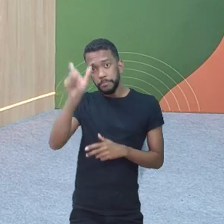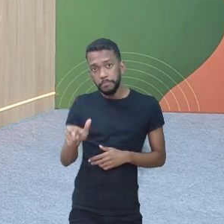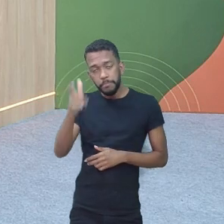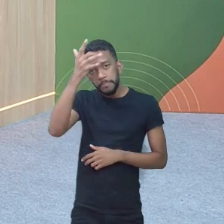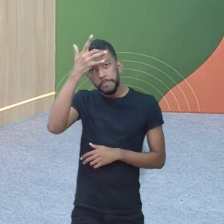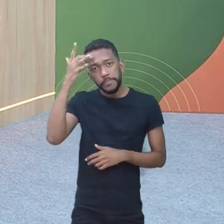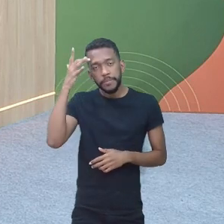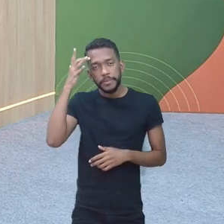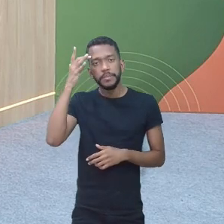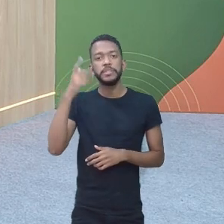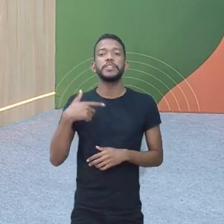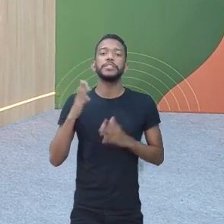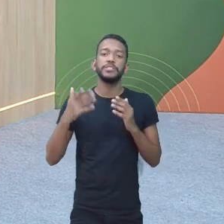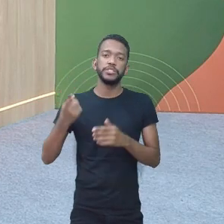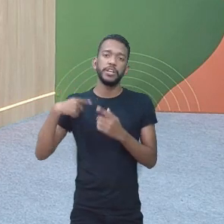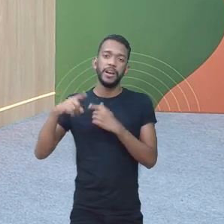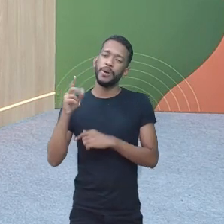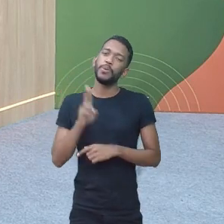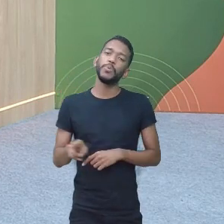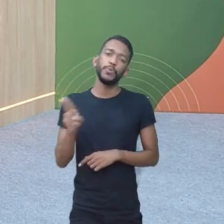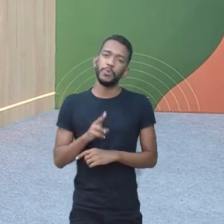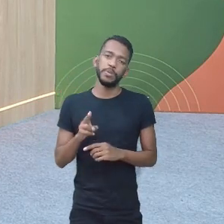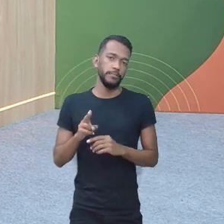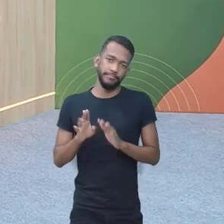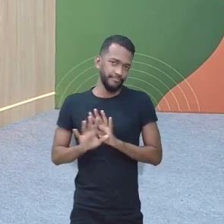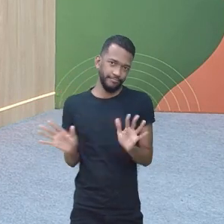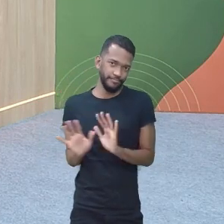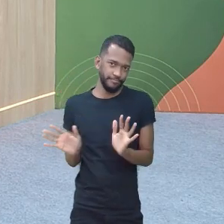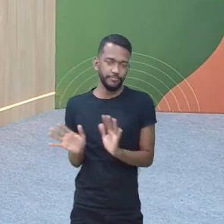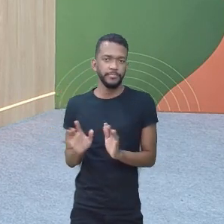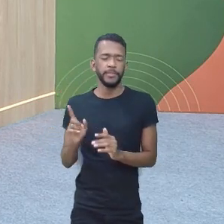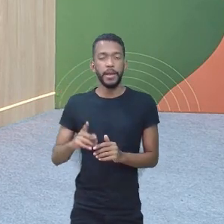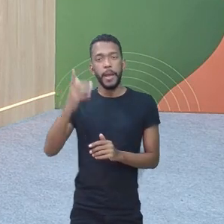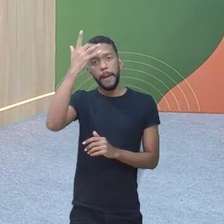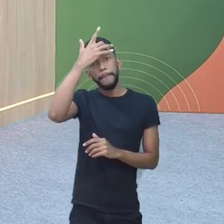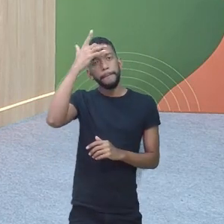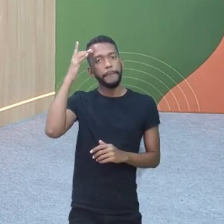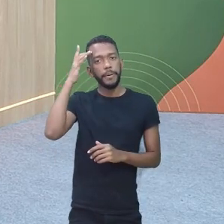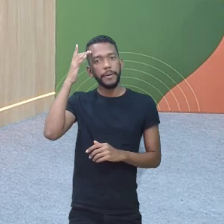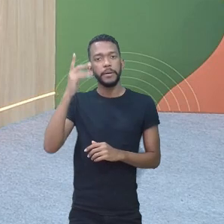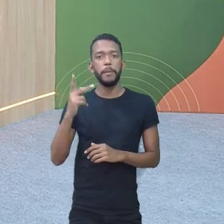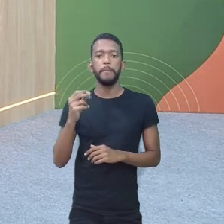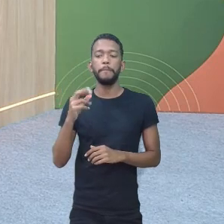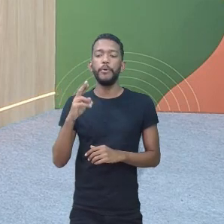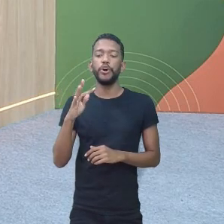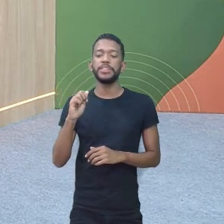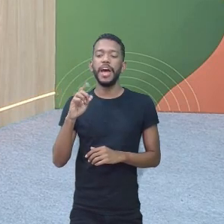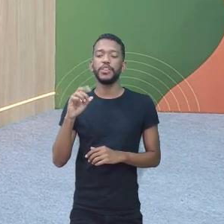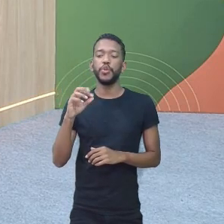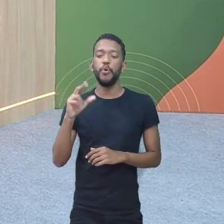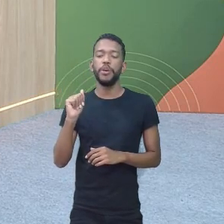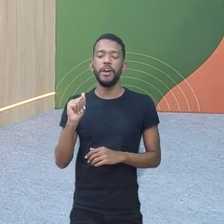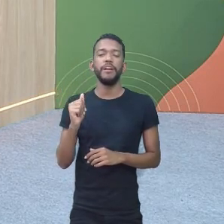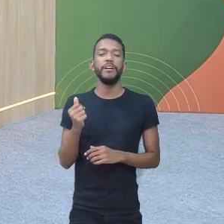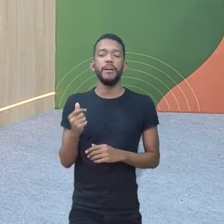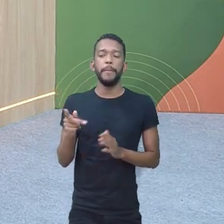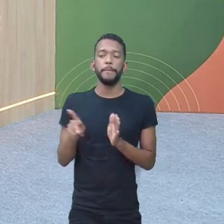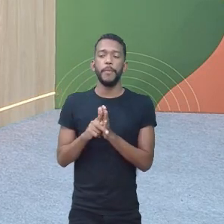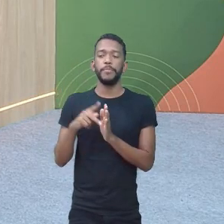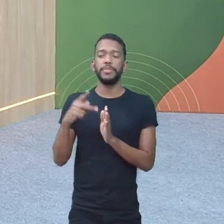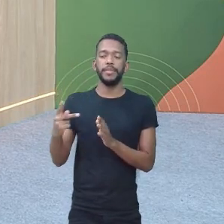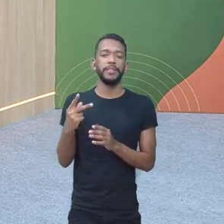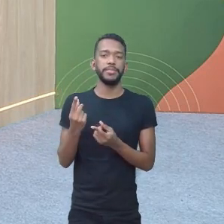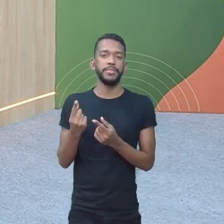foi, que já estava em desuso. Então não é pessoa portador de deficiência, né? É pessoa